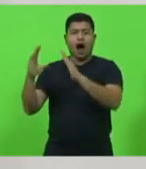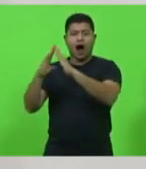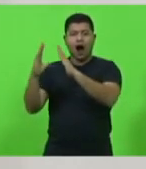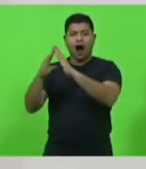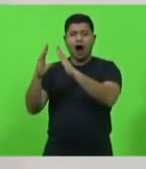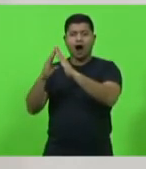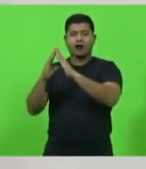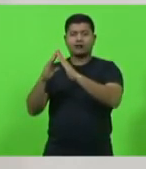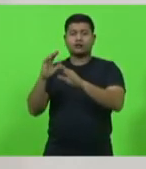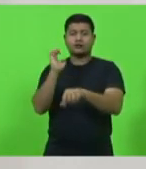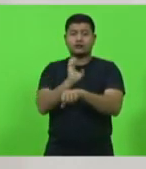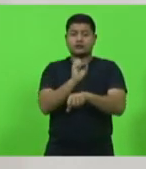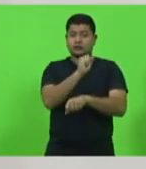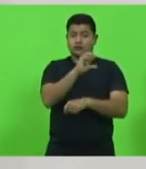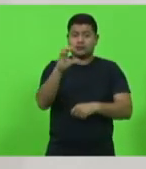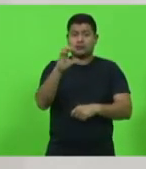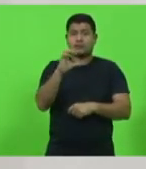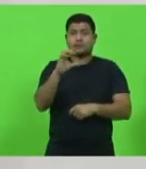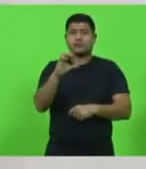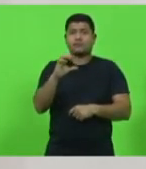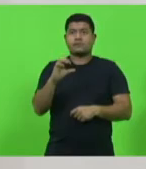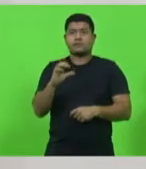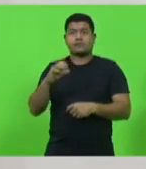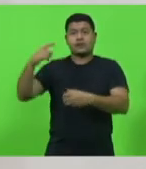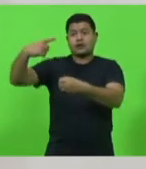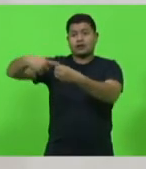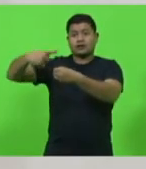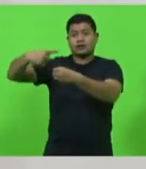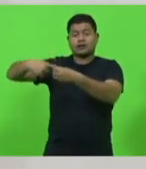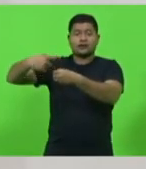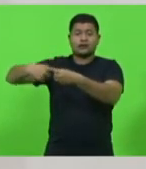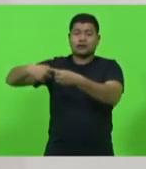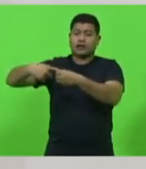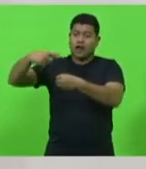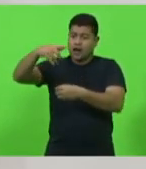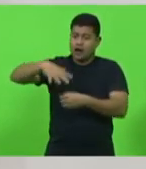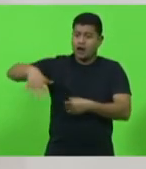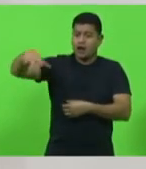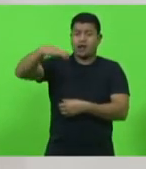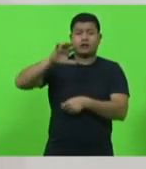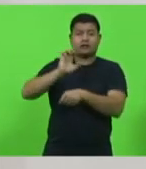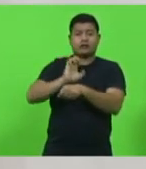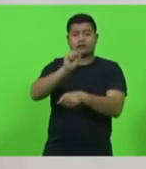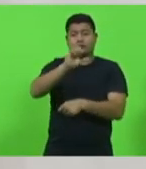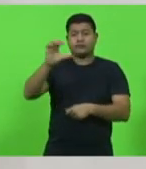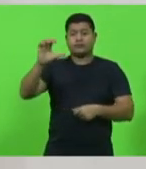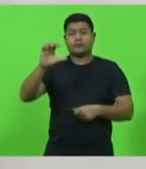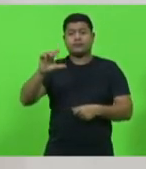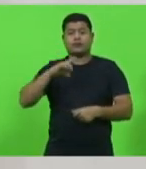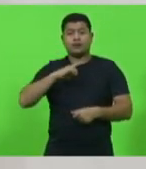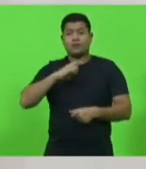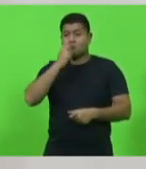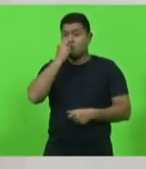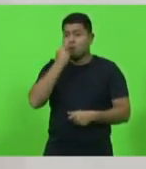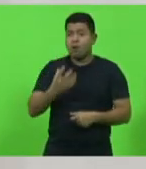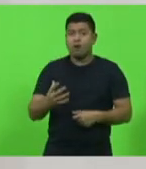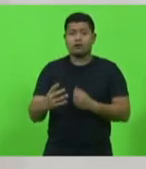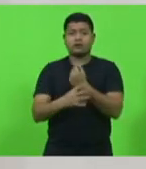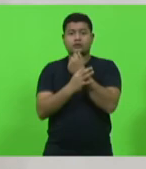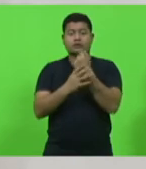como Santa Catarina, numa das cidades de Santa Catarina, que tem boa segurança